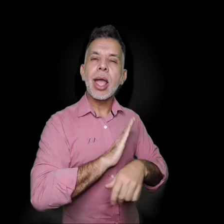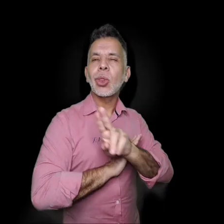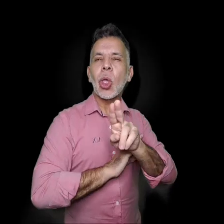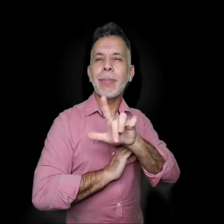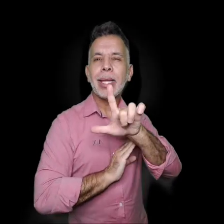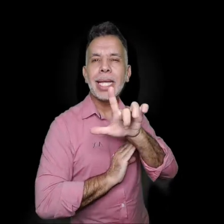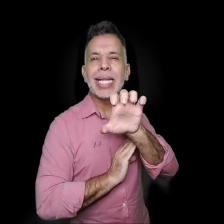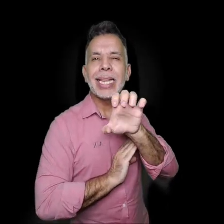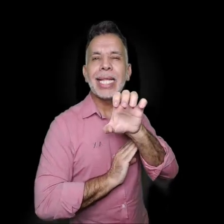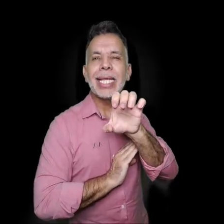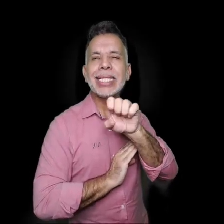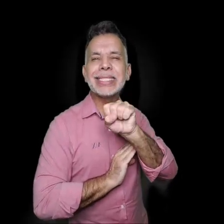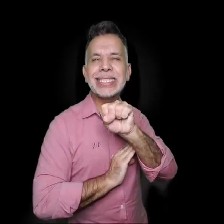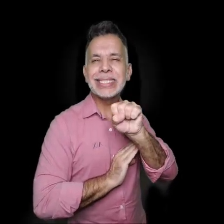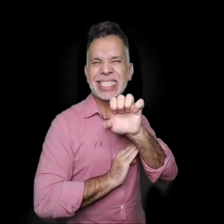Lezeira.